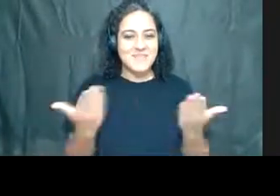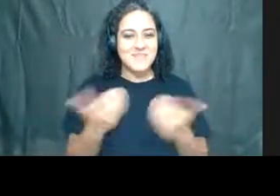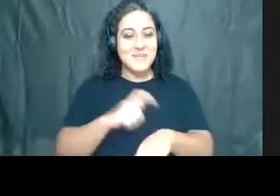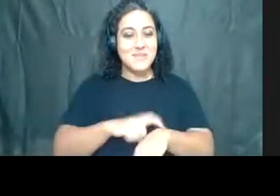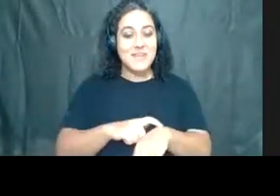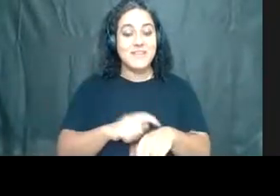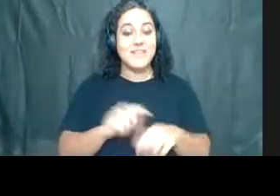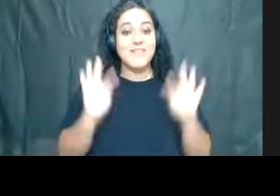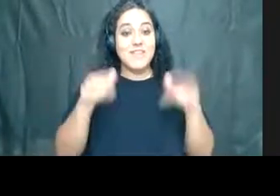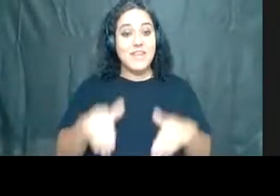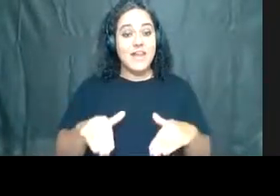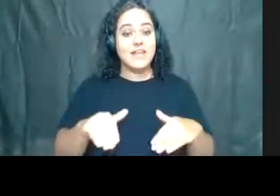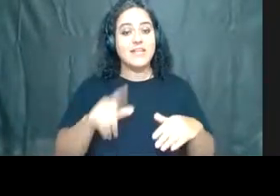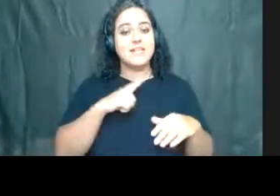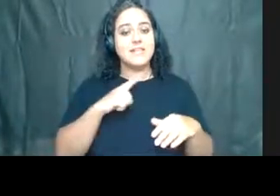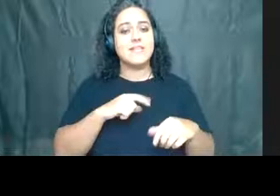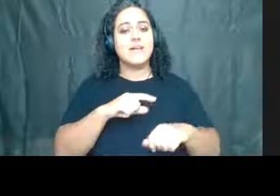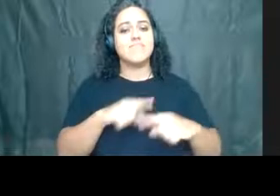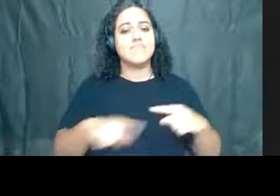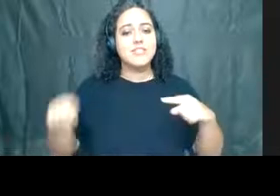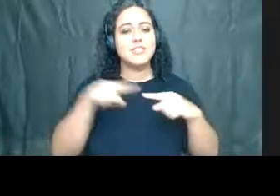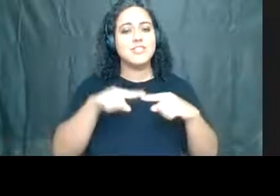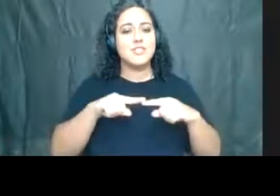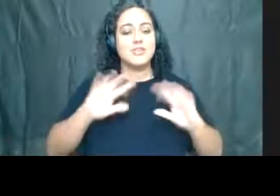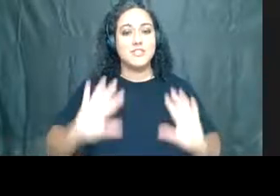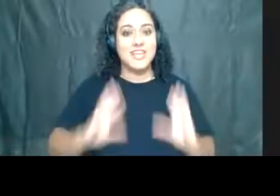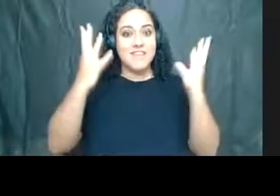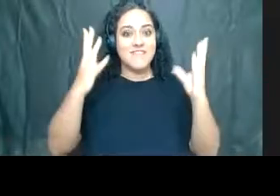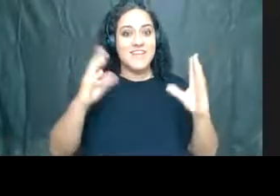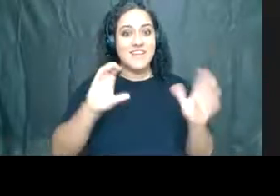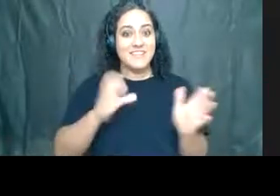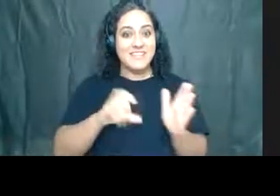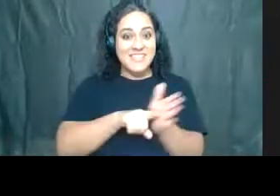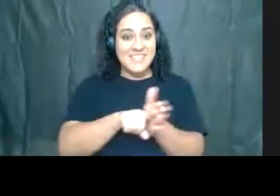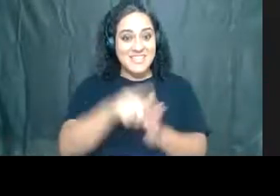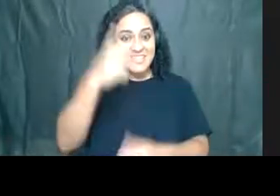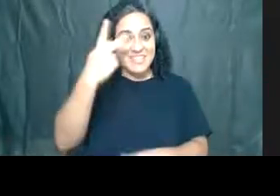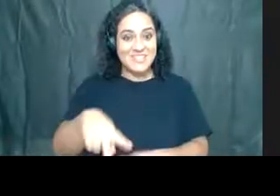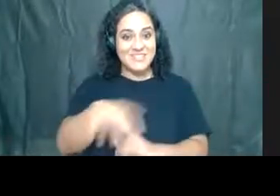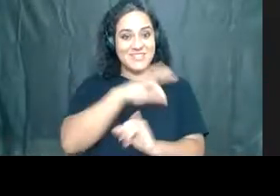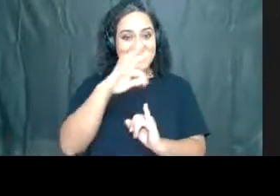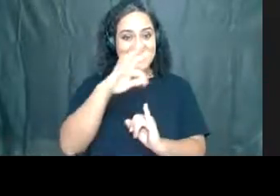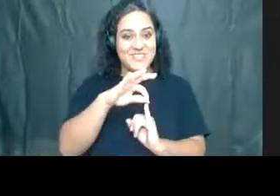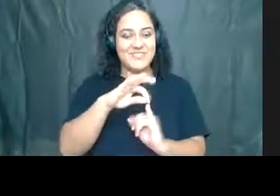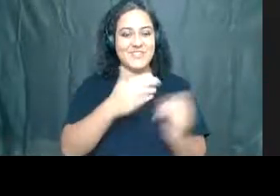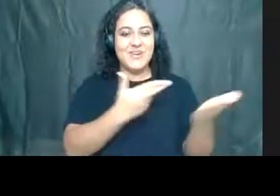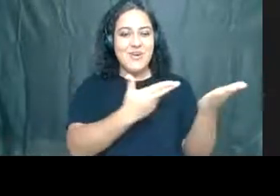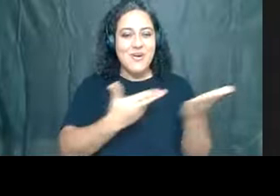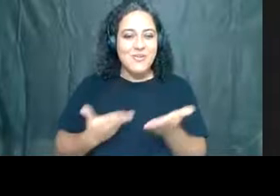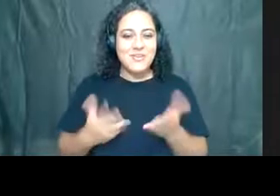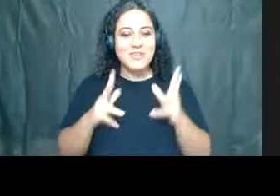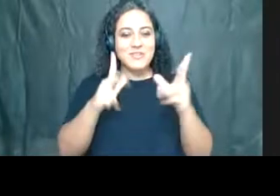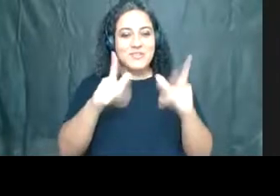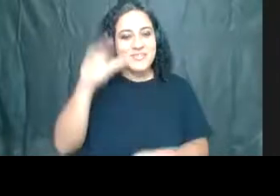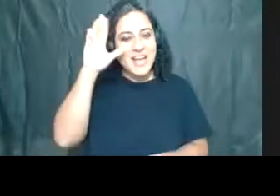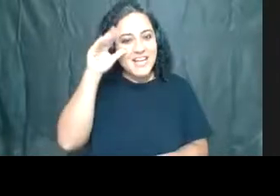fecha mais um ciclo do maior evento científico da instituição, convidamos a todos e todas para